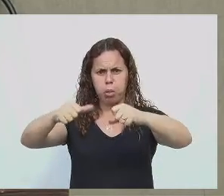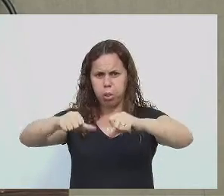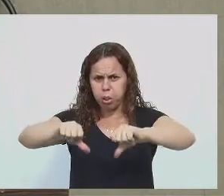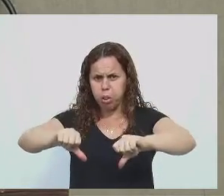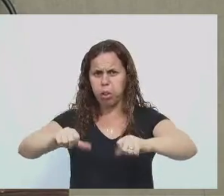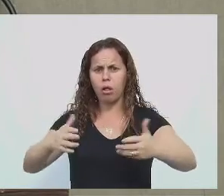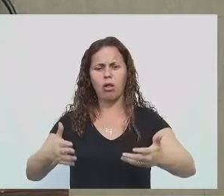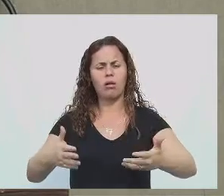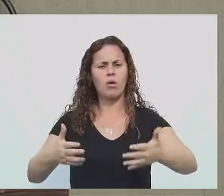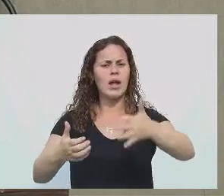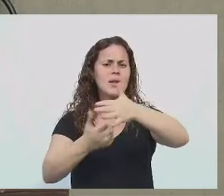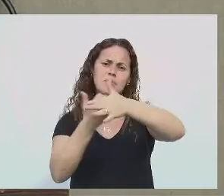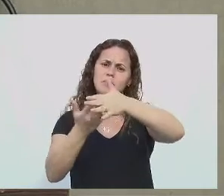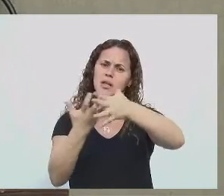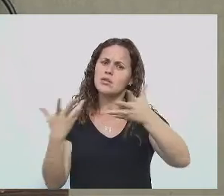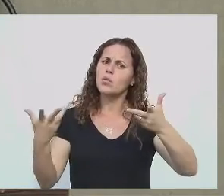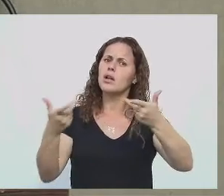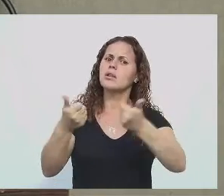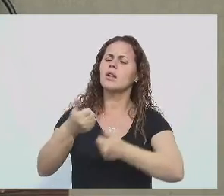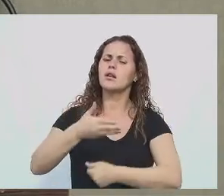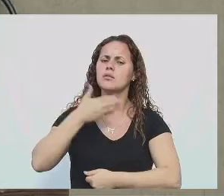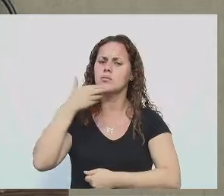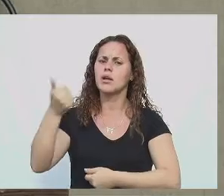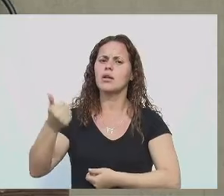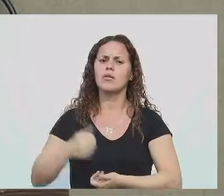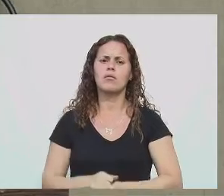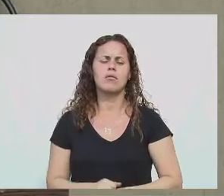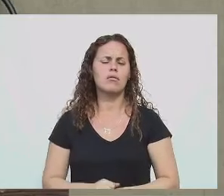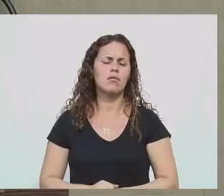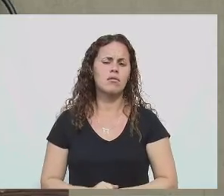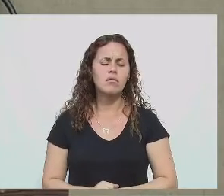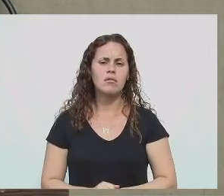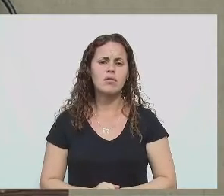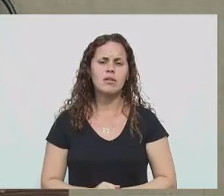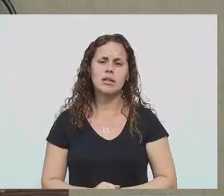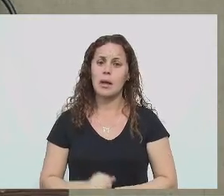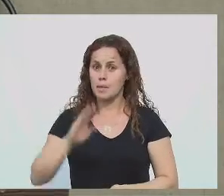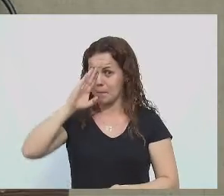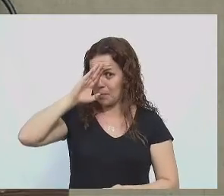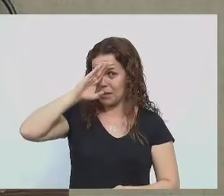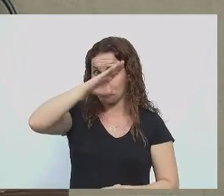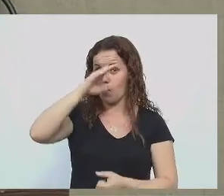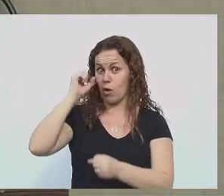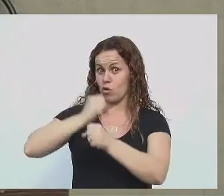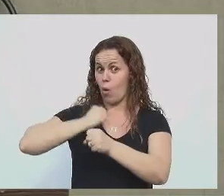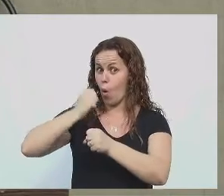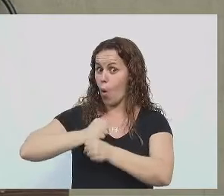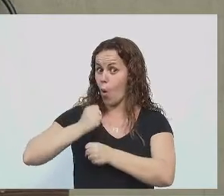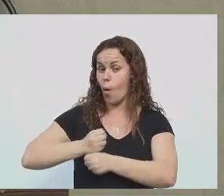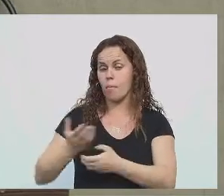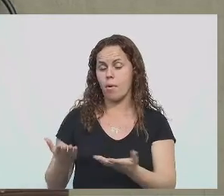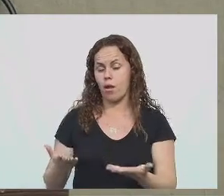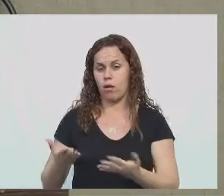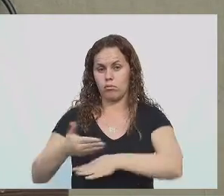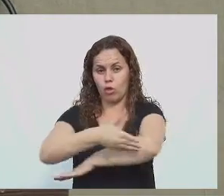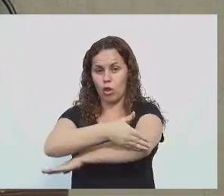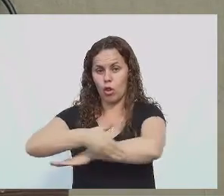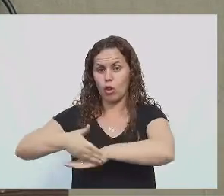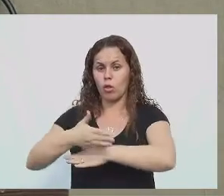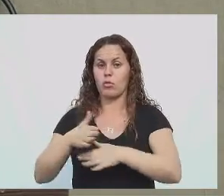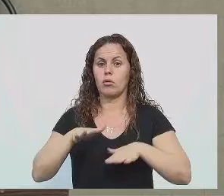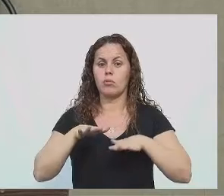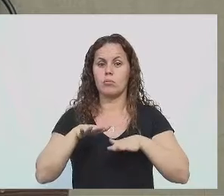poder solucionar esse problema. Para acabar com essa cachorrada, principalmente com relação a obras públicas. E volto a